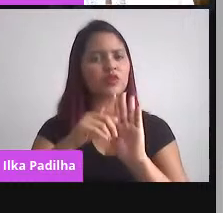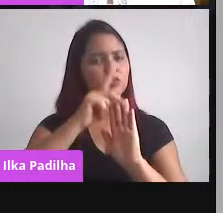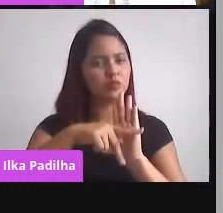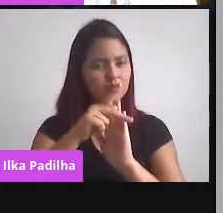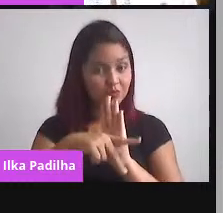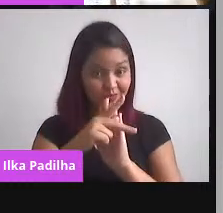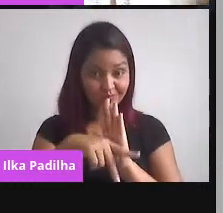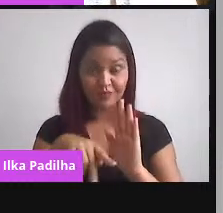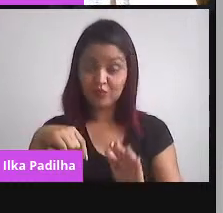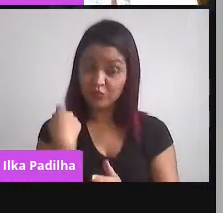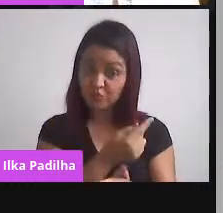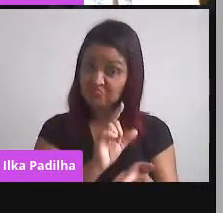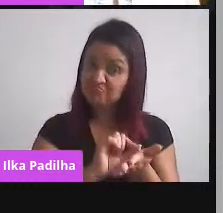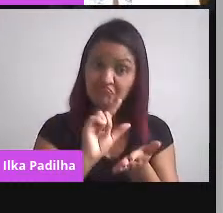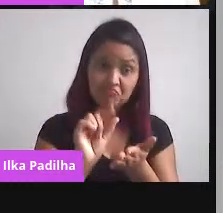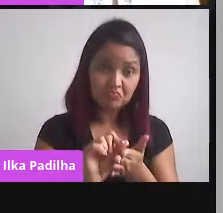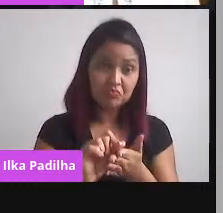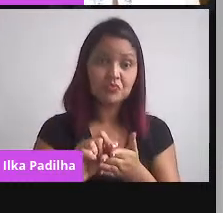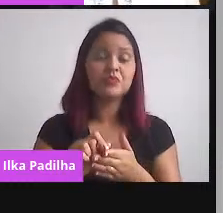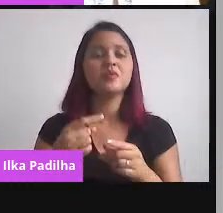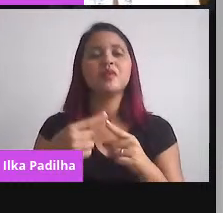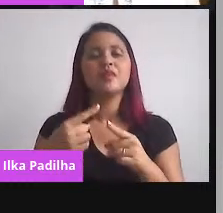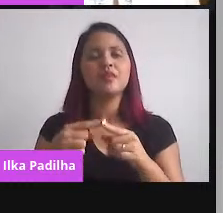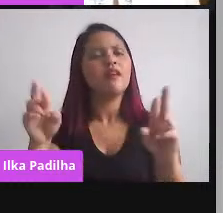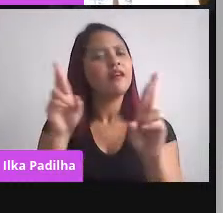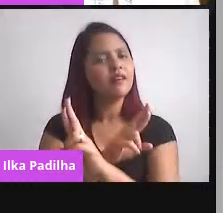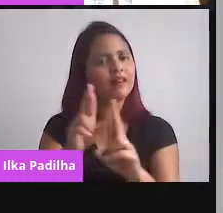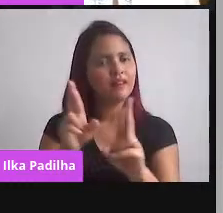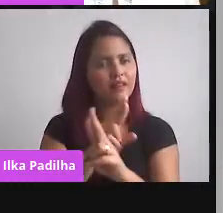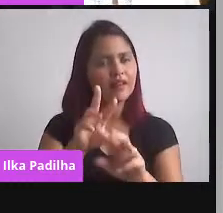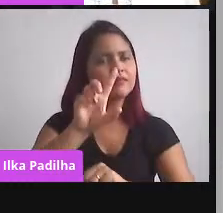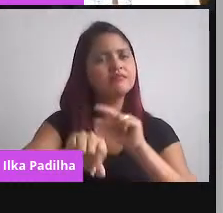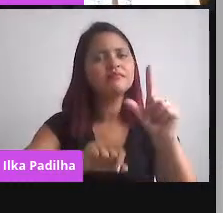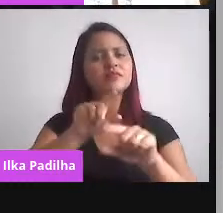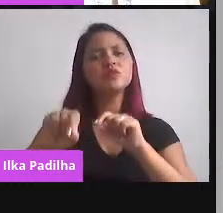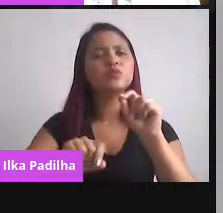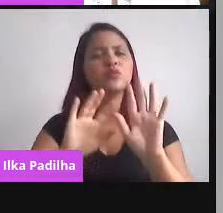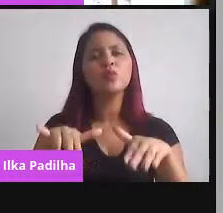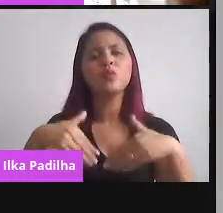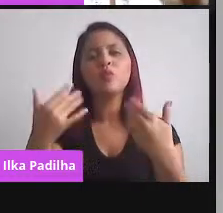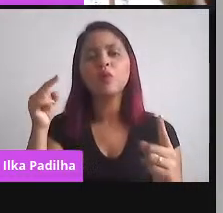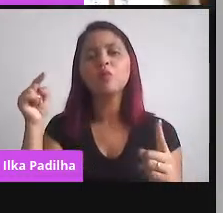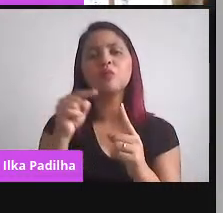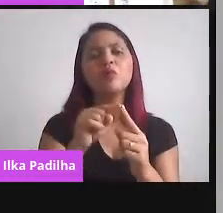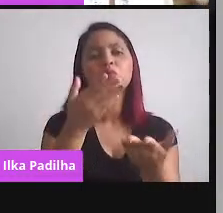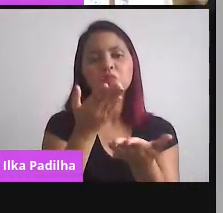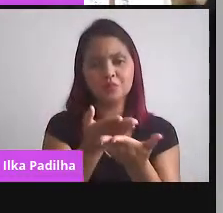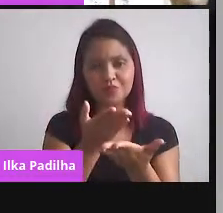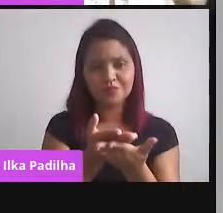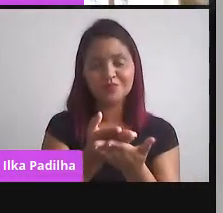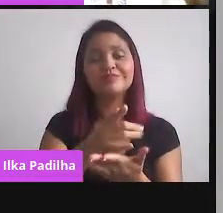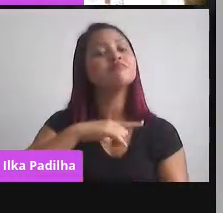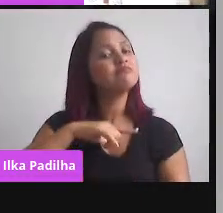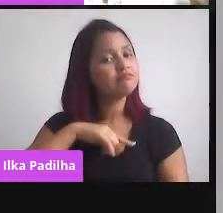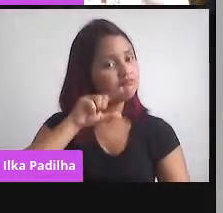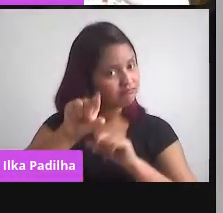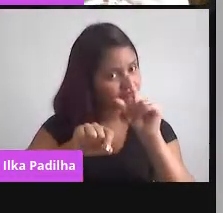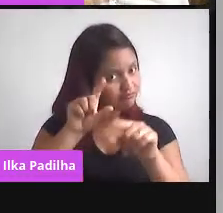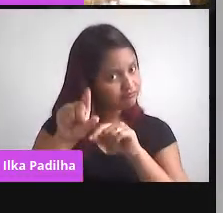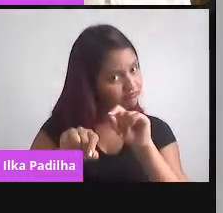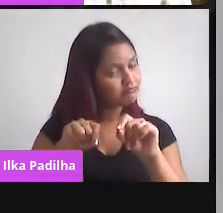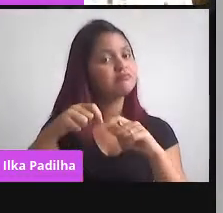também à própria escolha do corpus. Então, há uma escolha que ela tem de